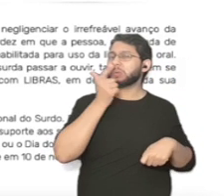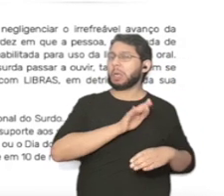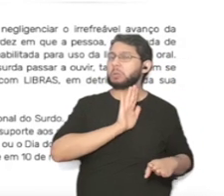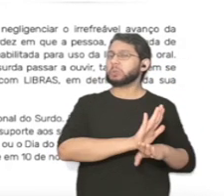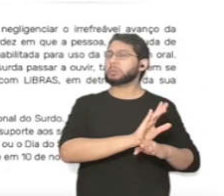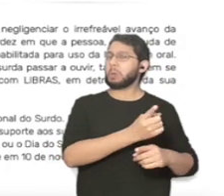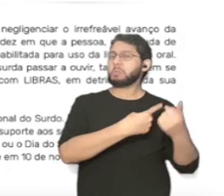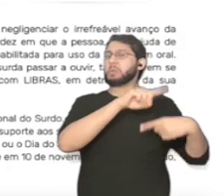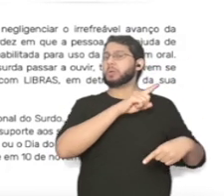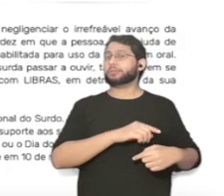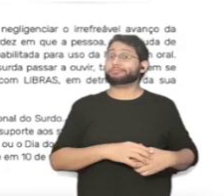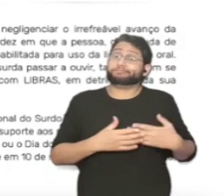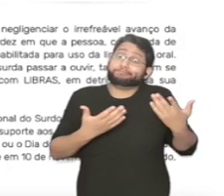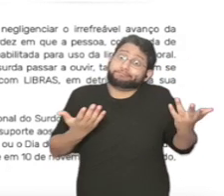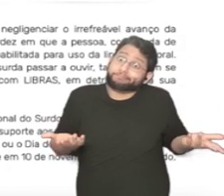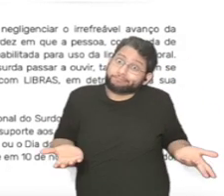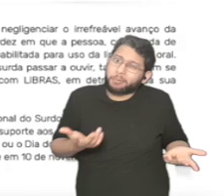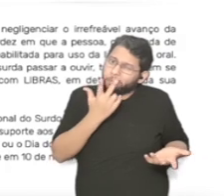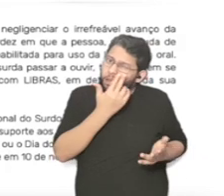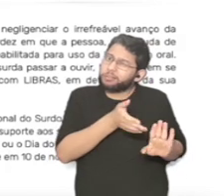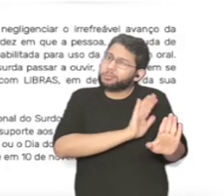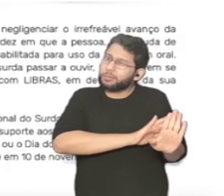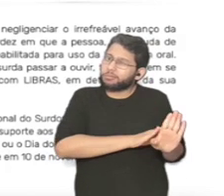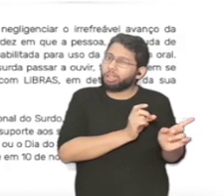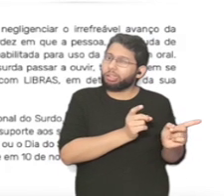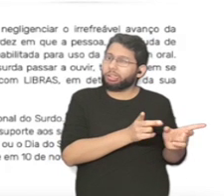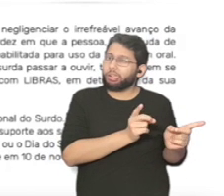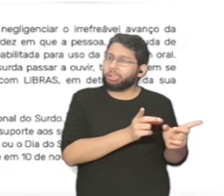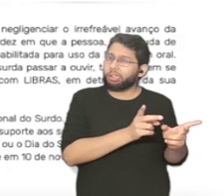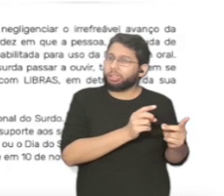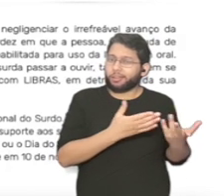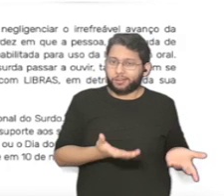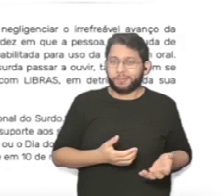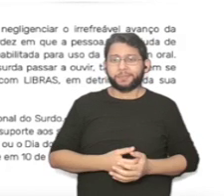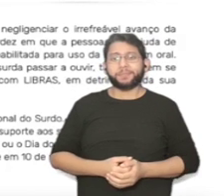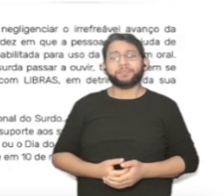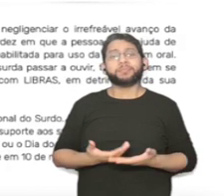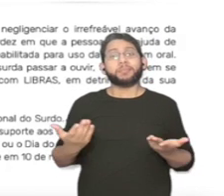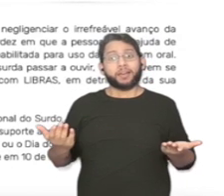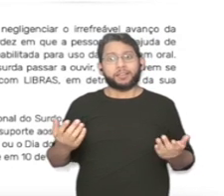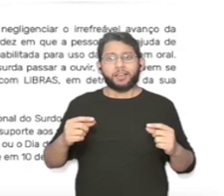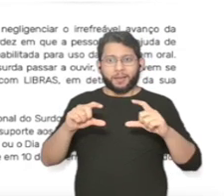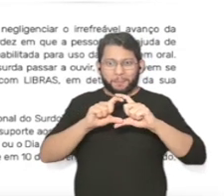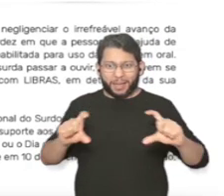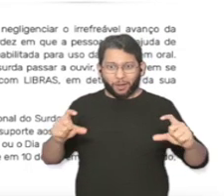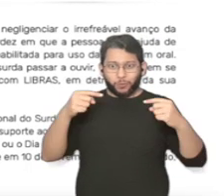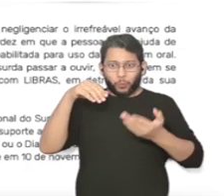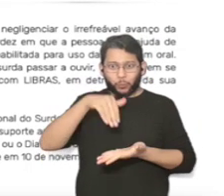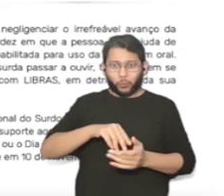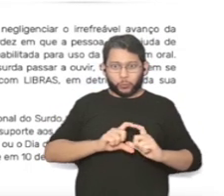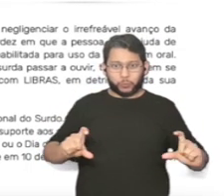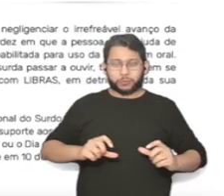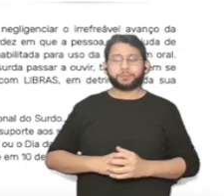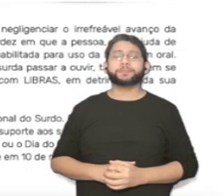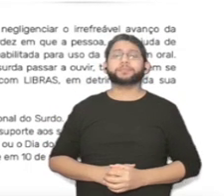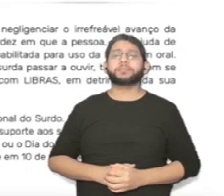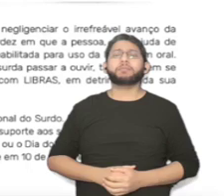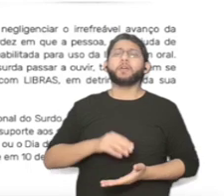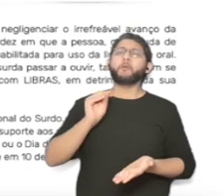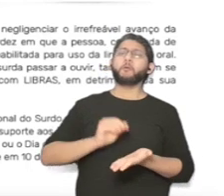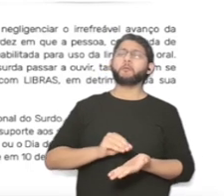Então, é bem complicado. Ali também a gente continua no último parágrafo do portal do Otorrino, onde ele